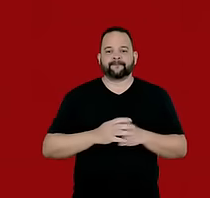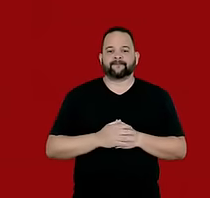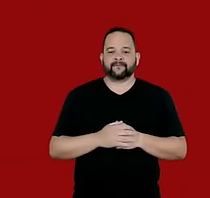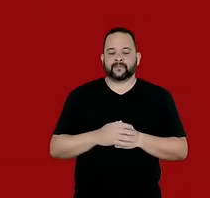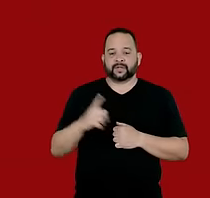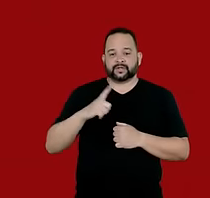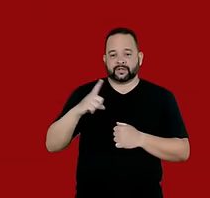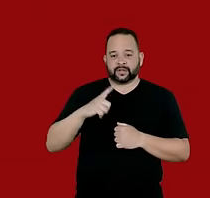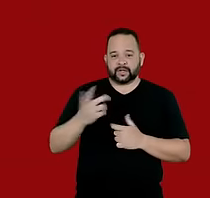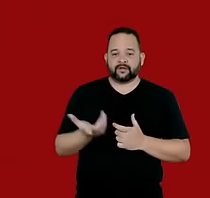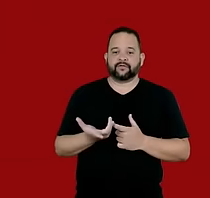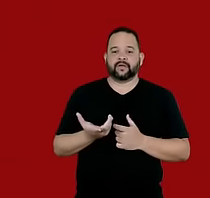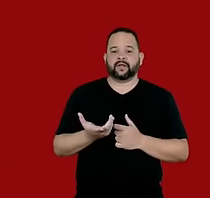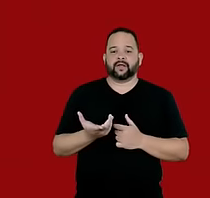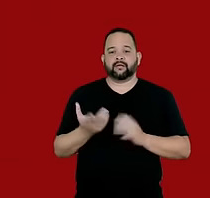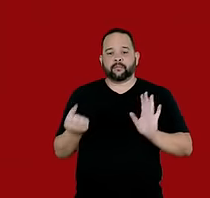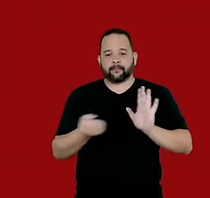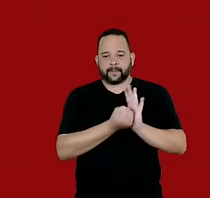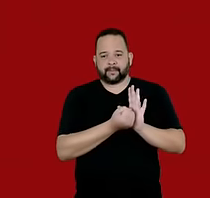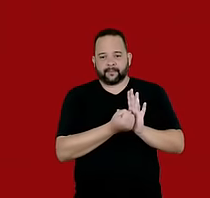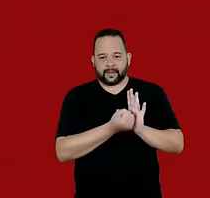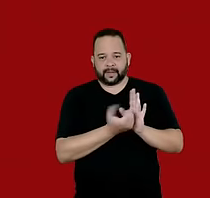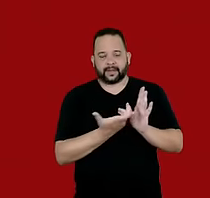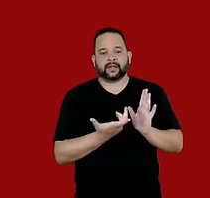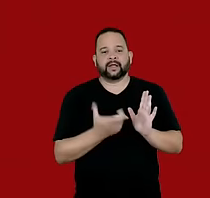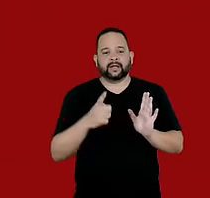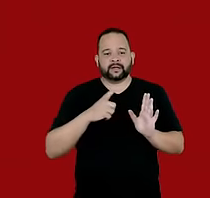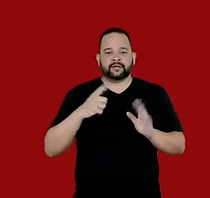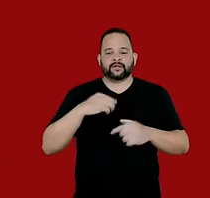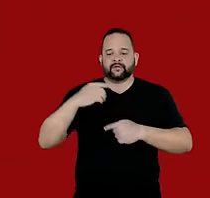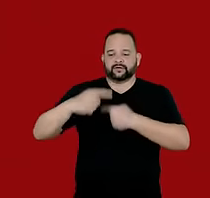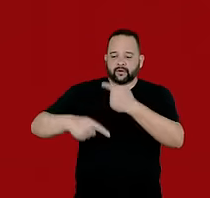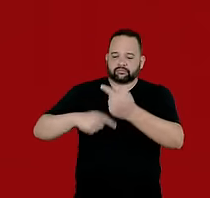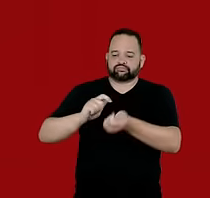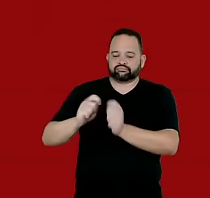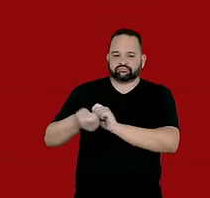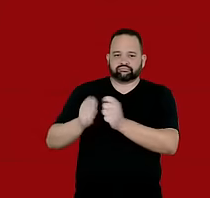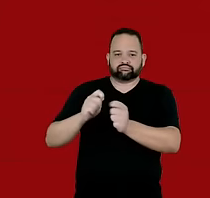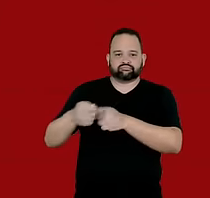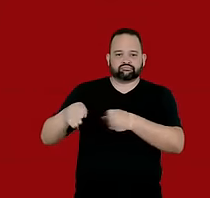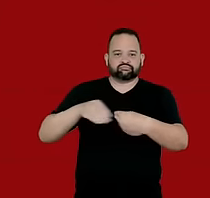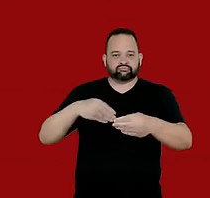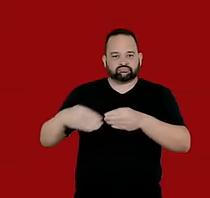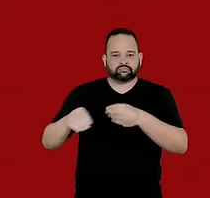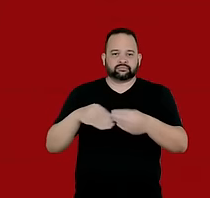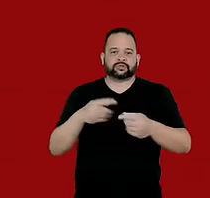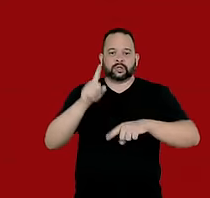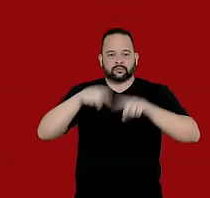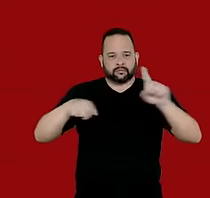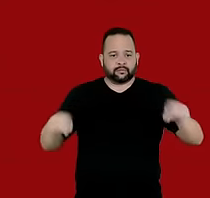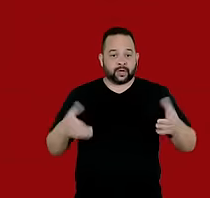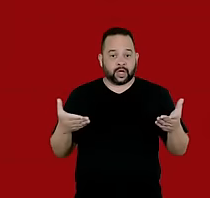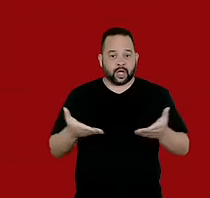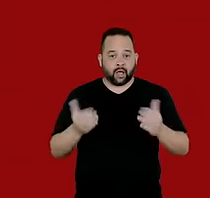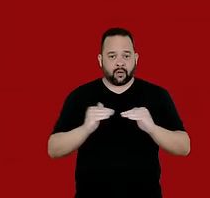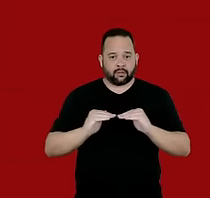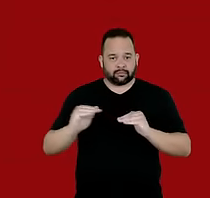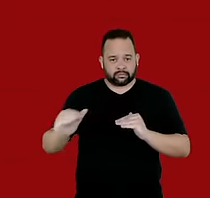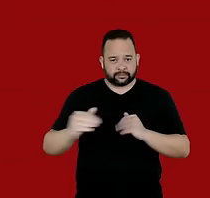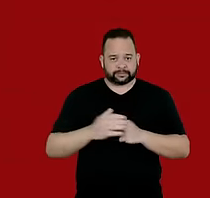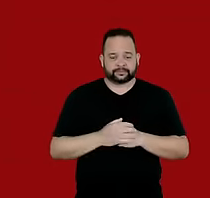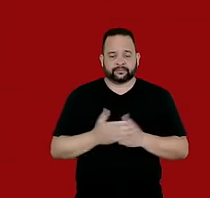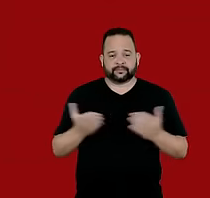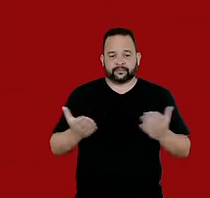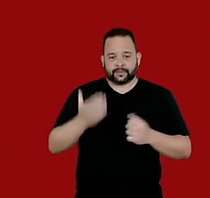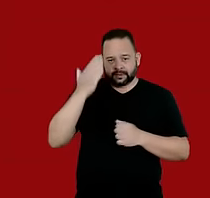é importante marcar que esse mercado também passou pelo seu ciclo de volatilidade e tá indo muito bem né Então hoje em dia só para você ter uma ideia os nossos fundos